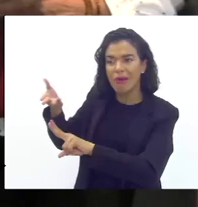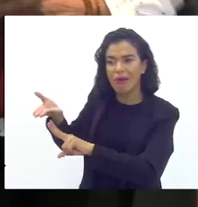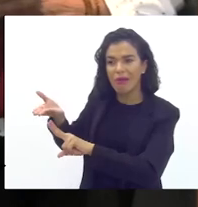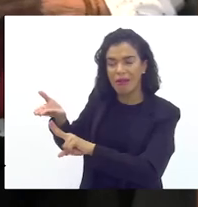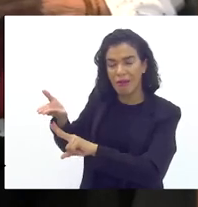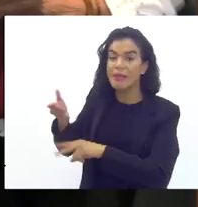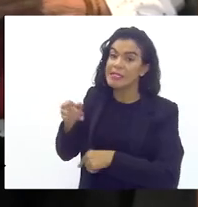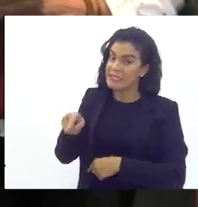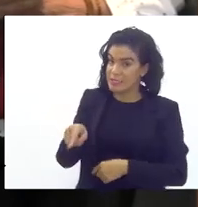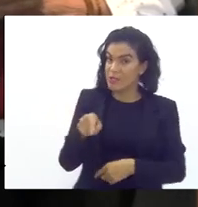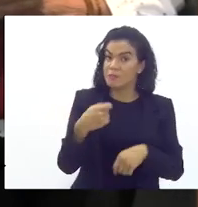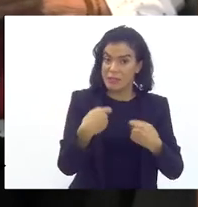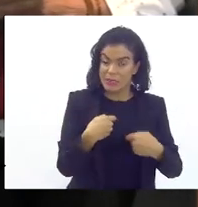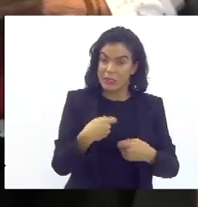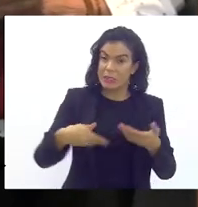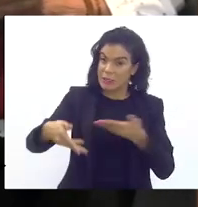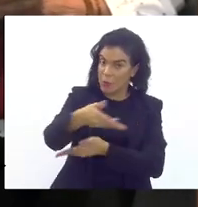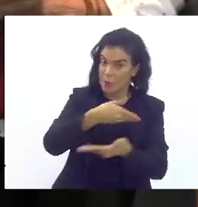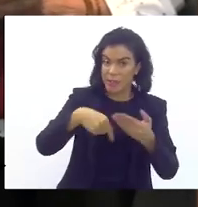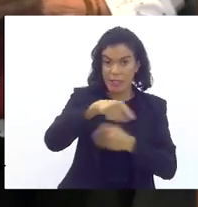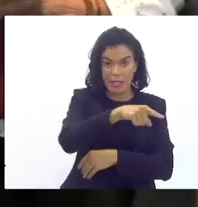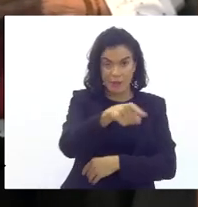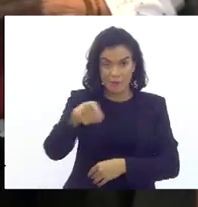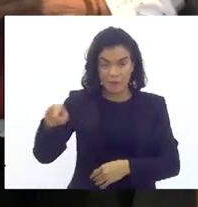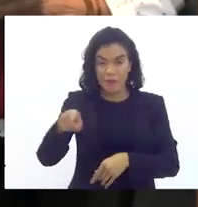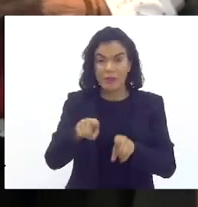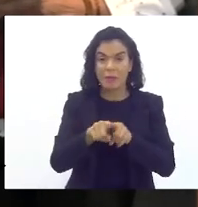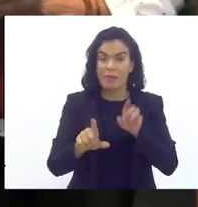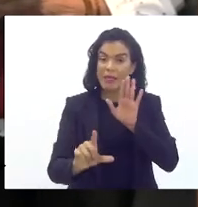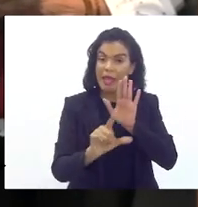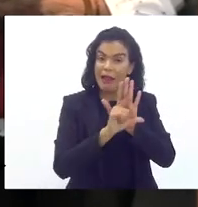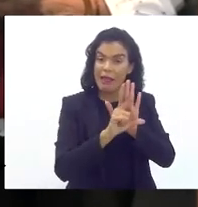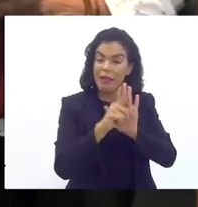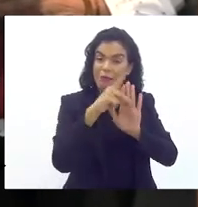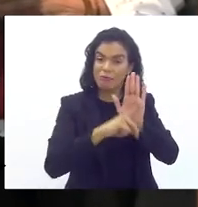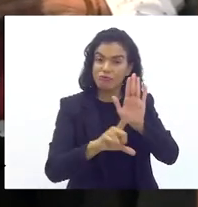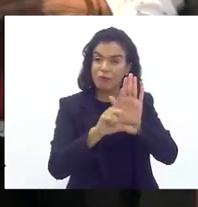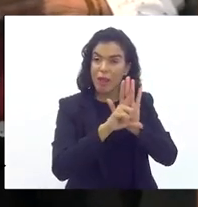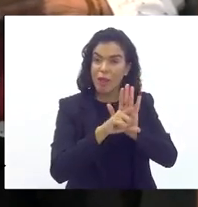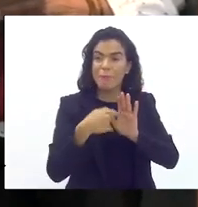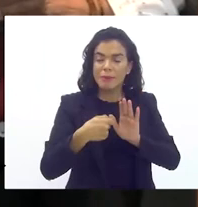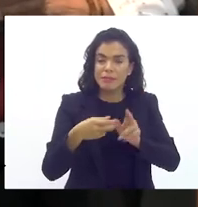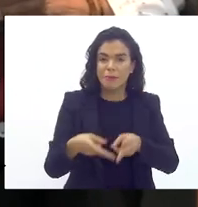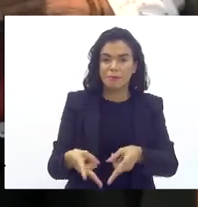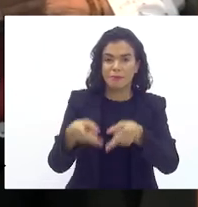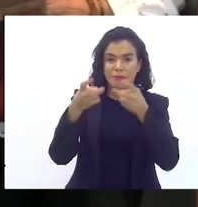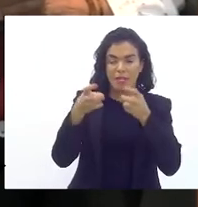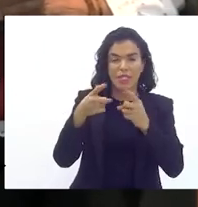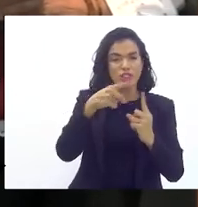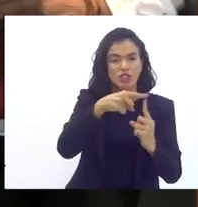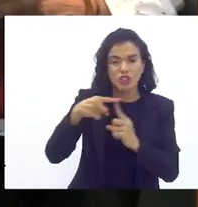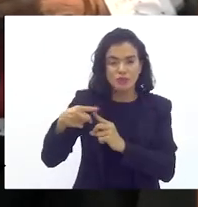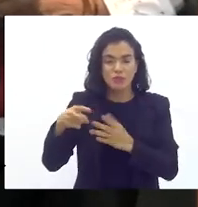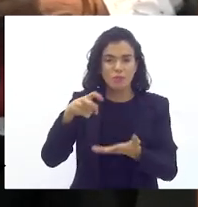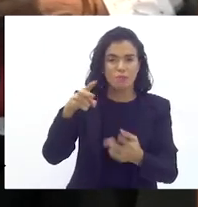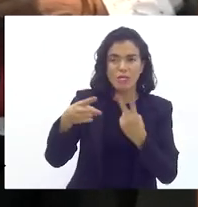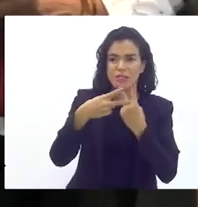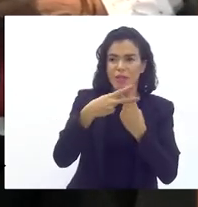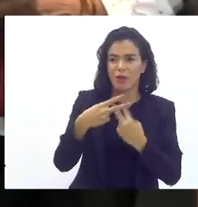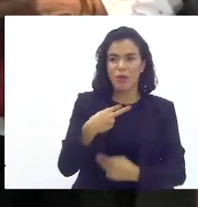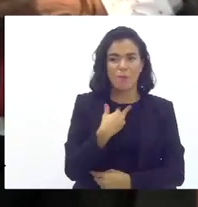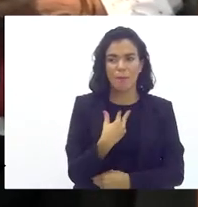isso é um ponto a ser trazido e que a lei o projeto tem que perceber que esse pedido de prisão não pode ser feito